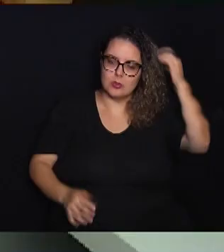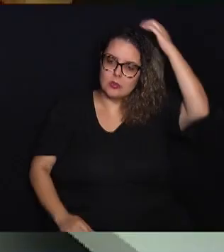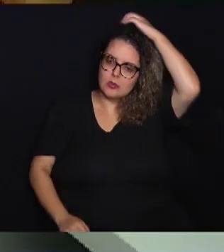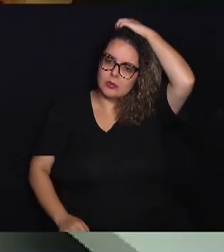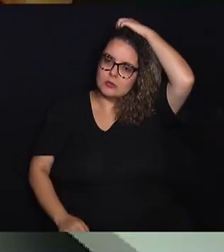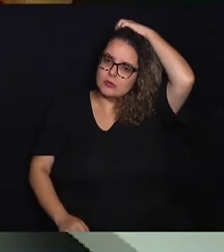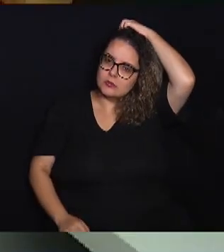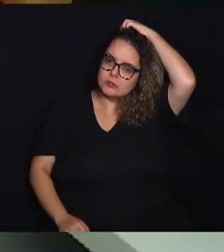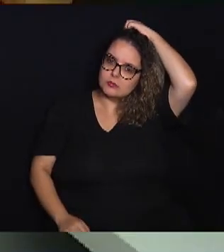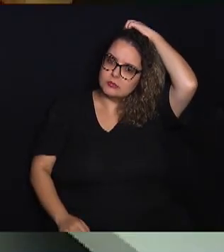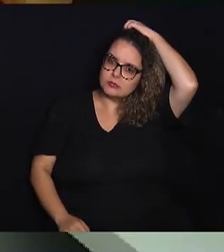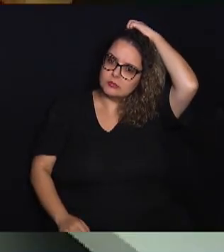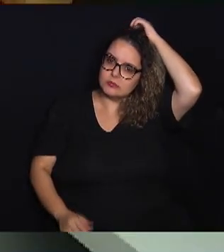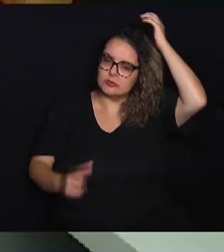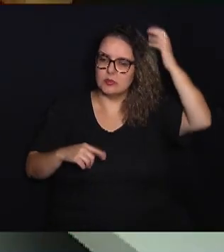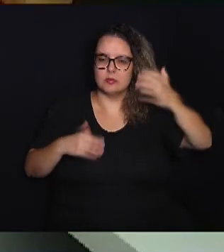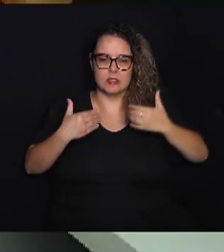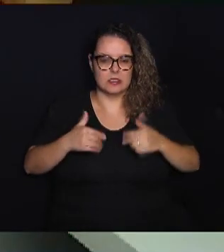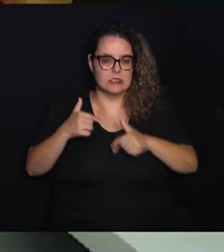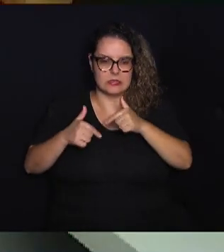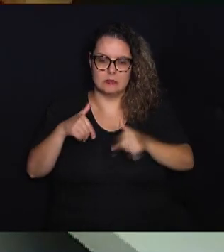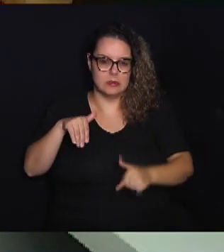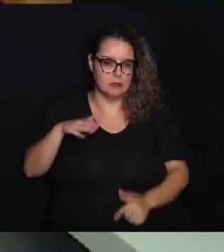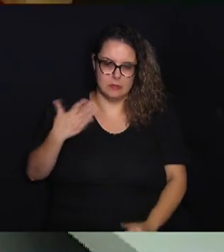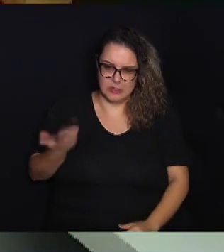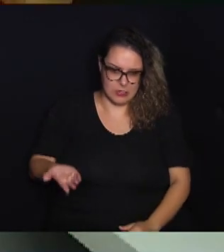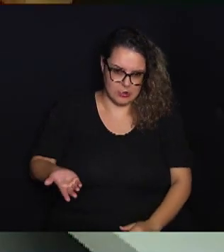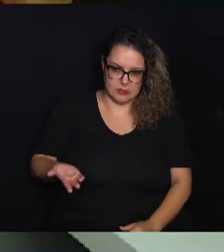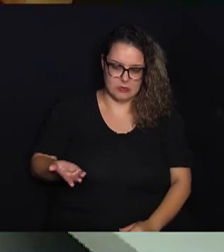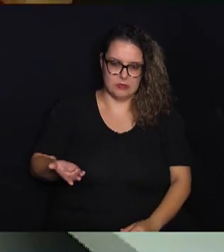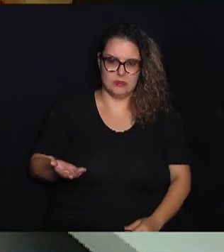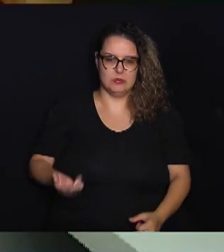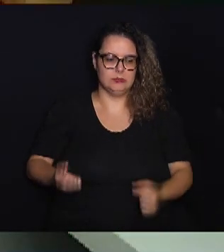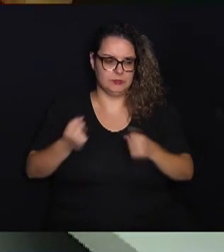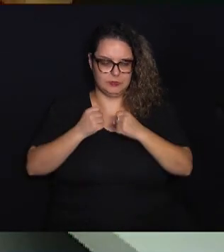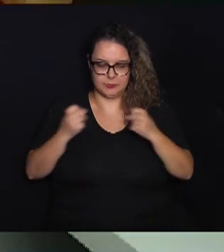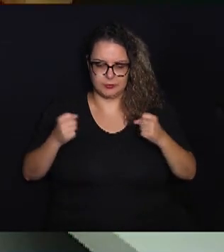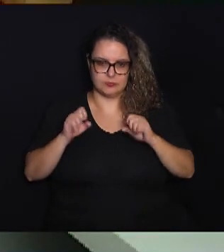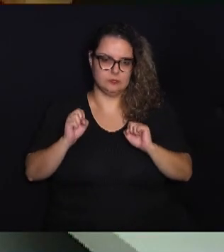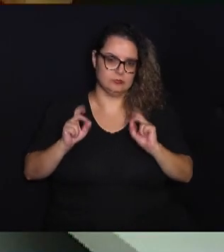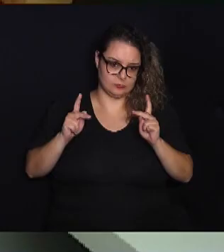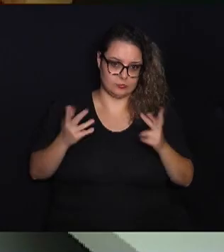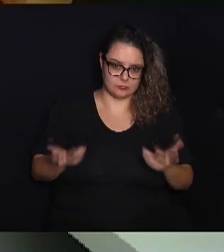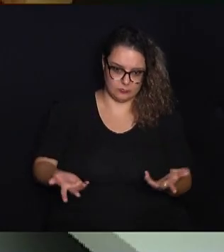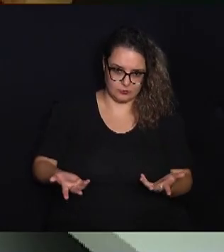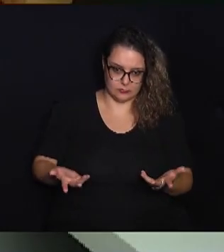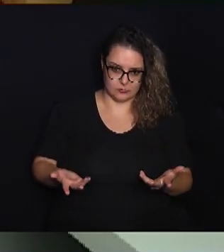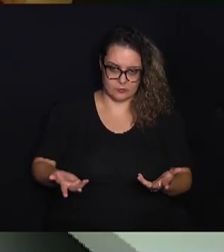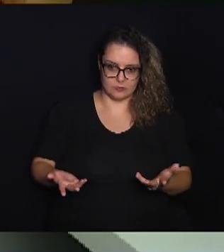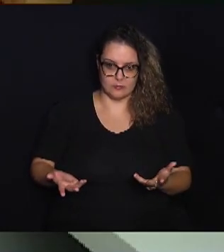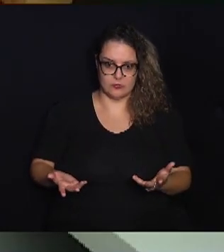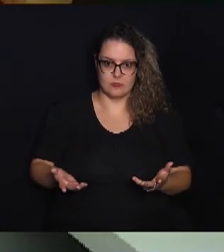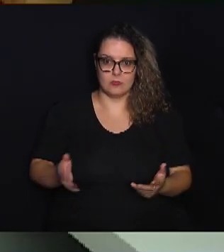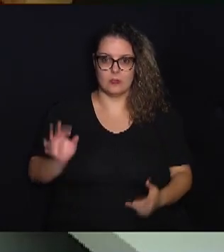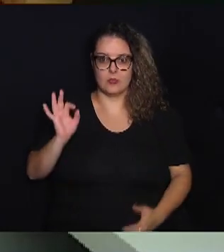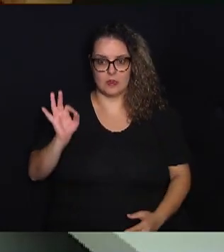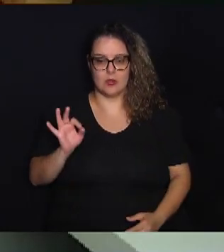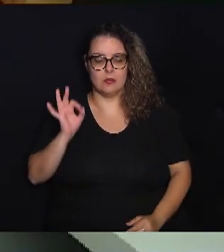mais cansada porque trabalhou mais, fez exercício, etc. Tudo bem. Então, bem dosado,